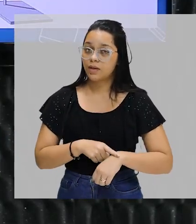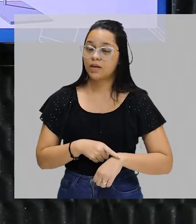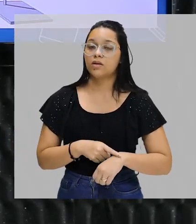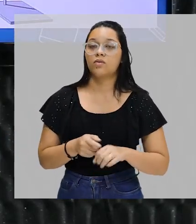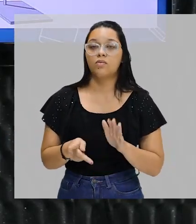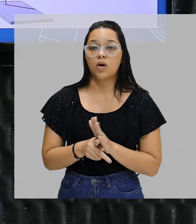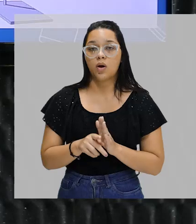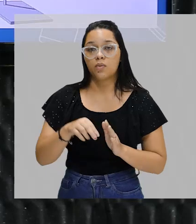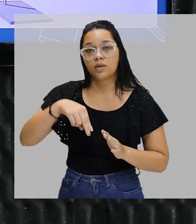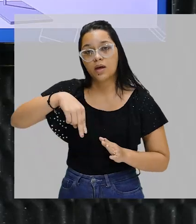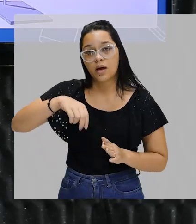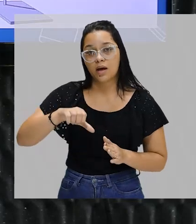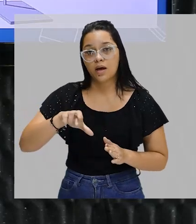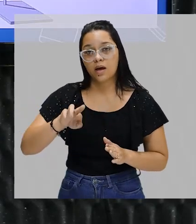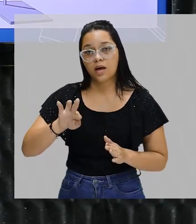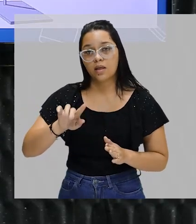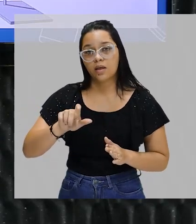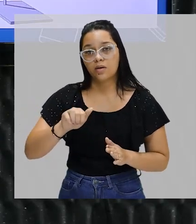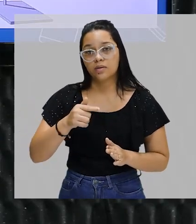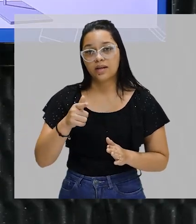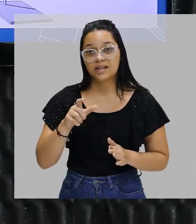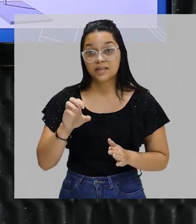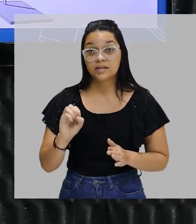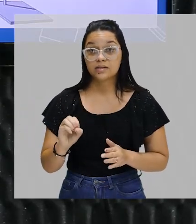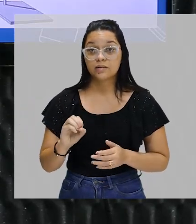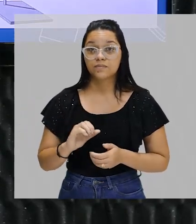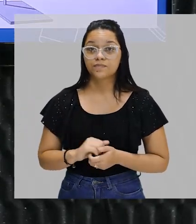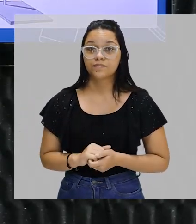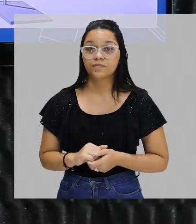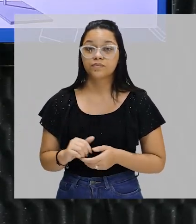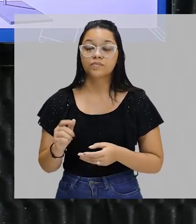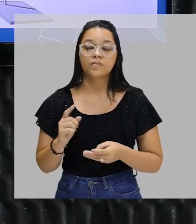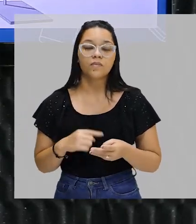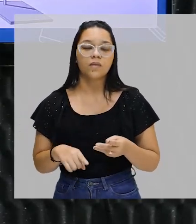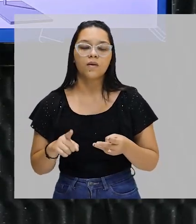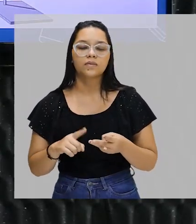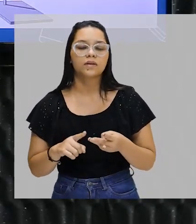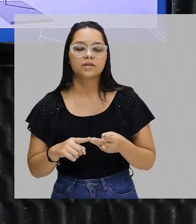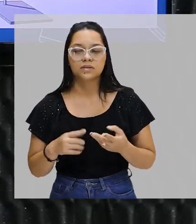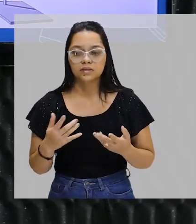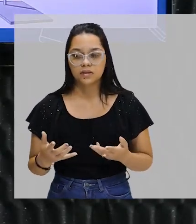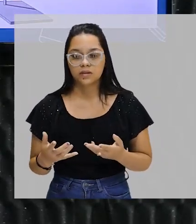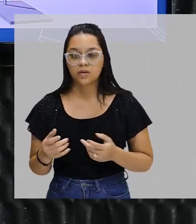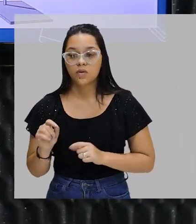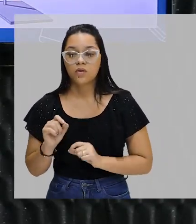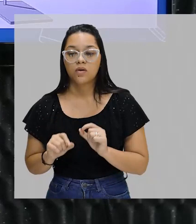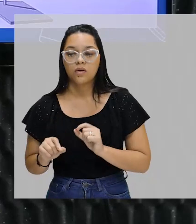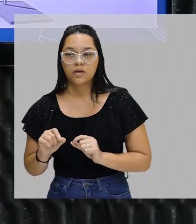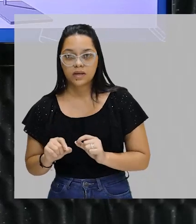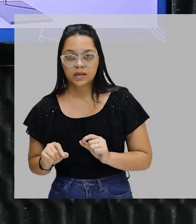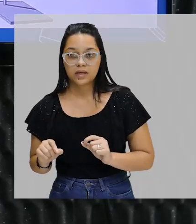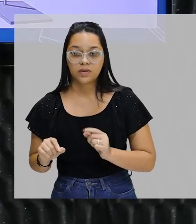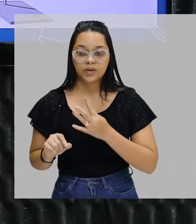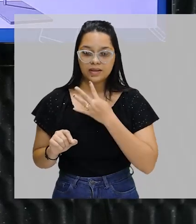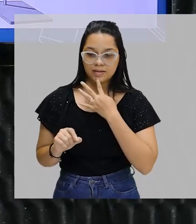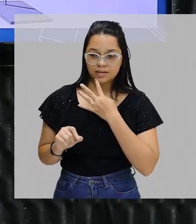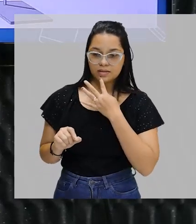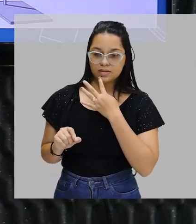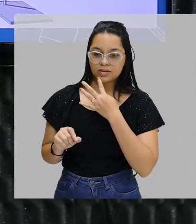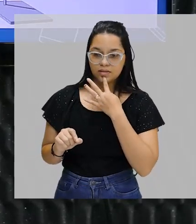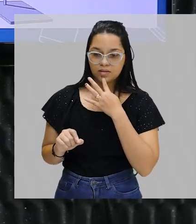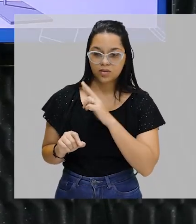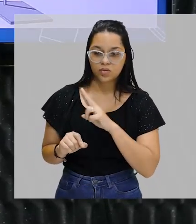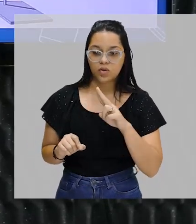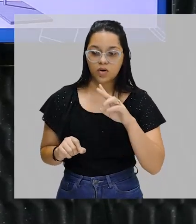da neutralização ácido-base. Terceiro passo, a solução de concentração conhecida